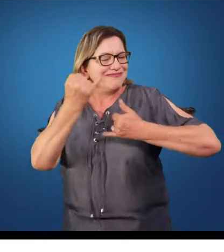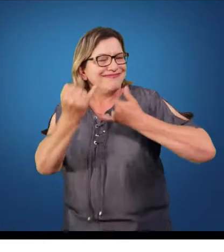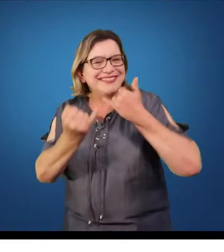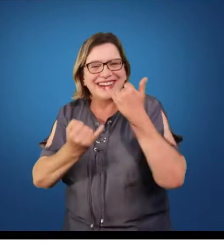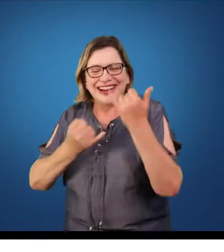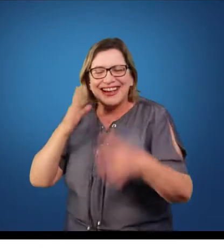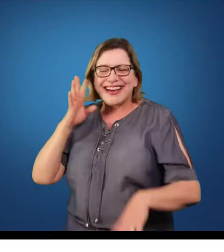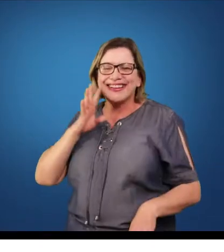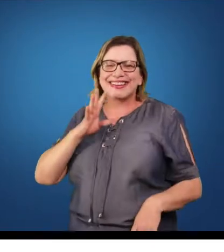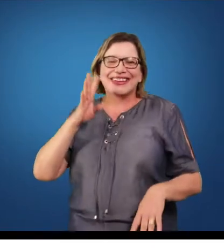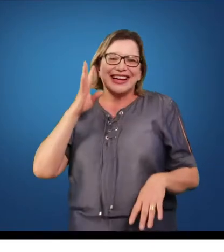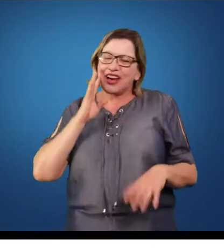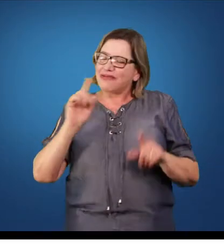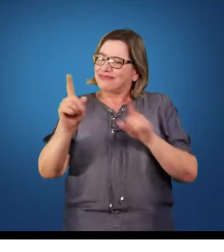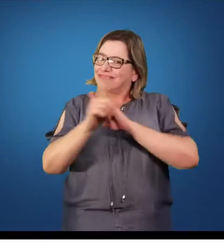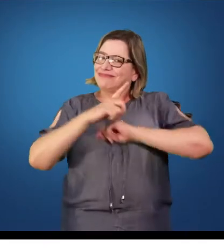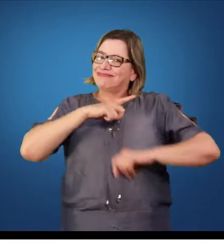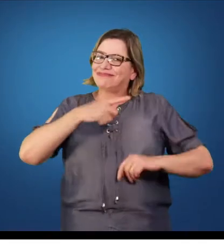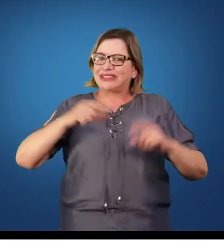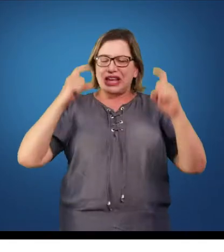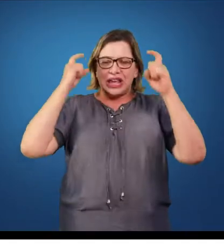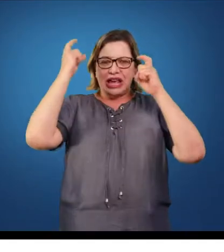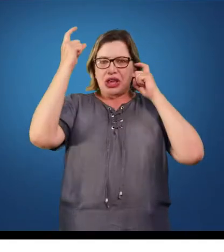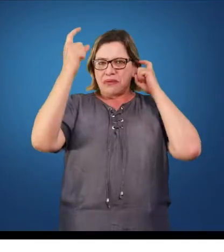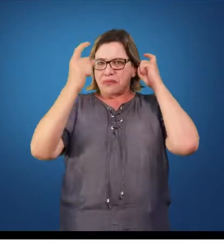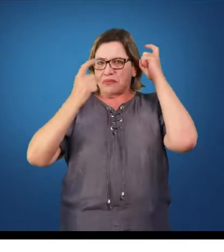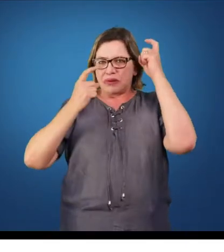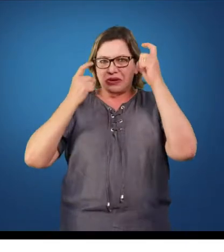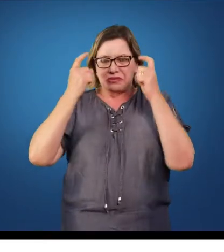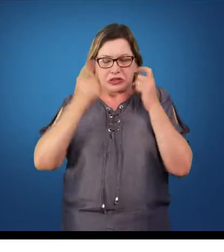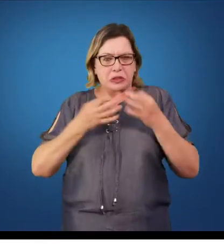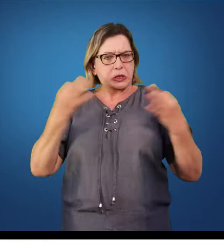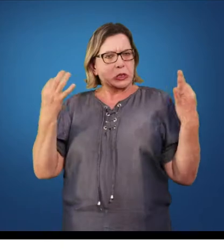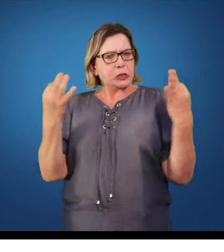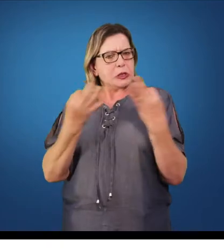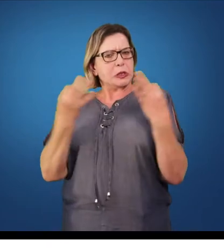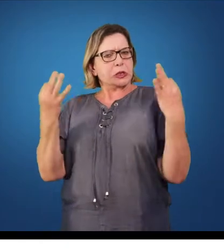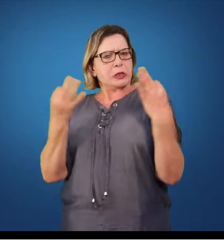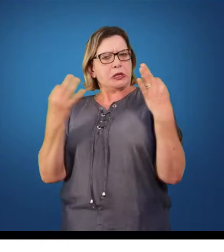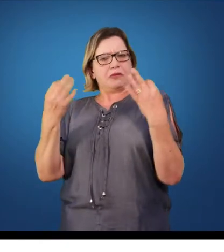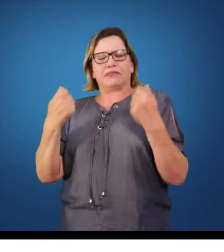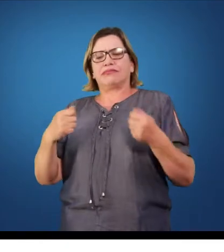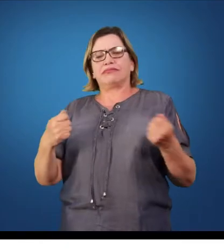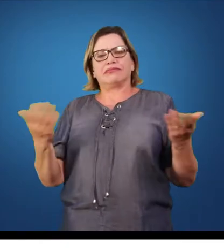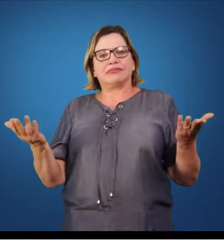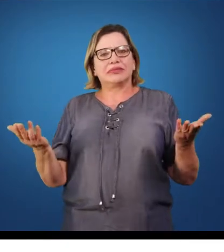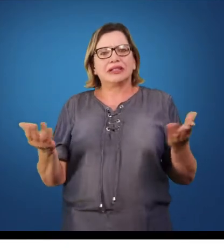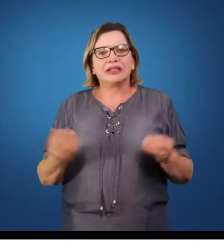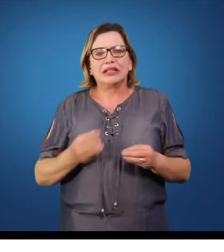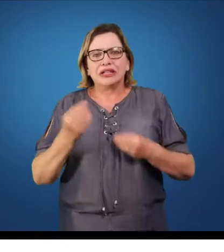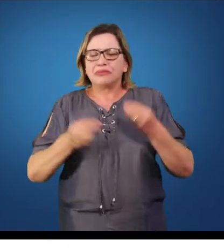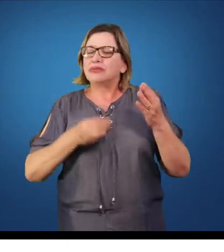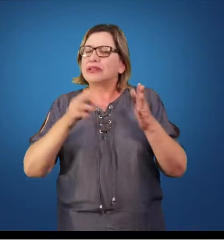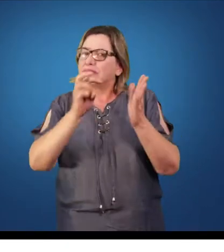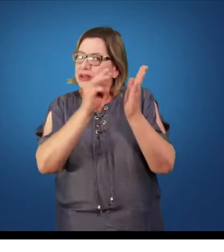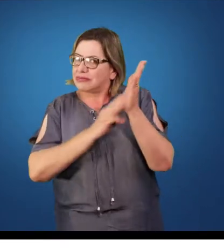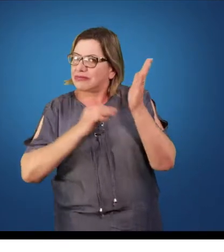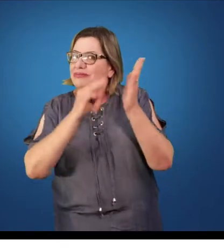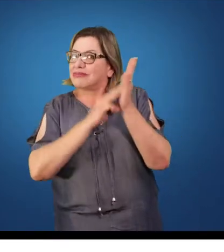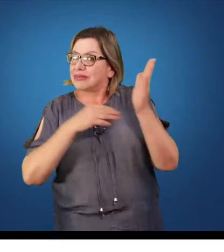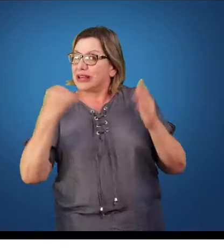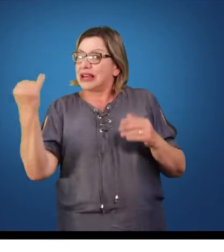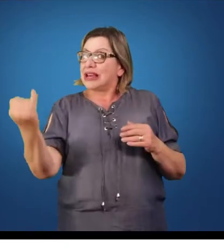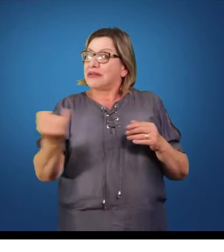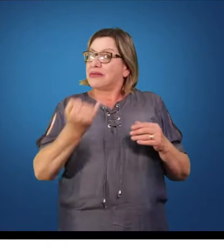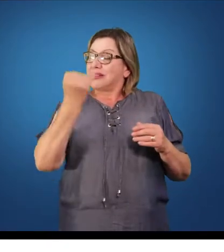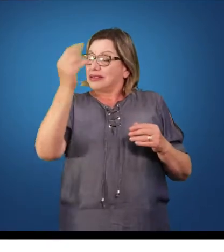divertindo, sem preocupação de precisão nos movimentos. E é essa metodologia que nós